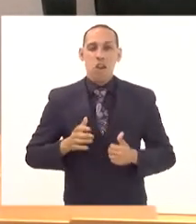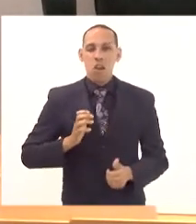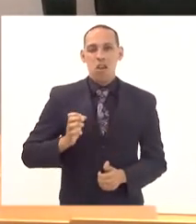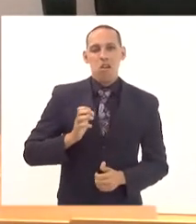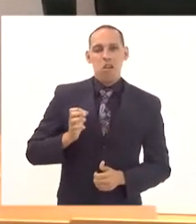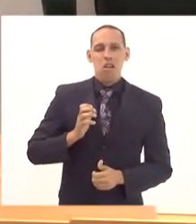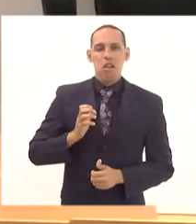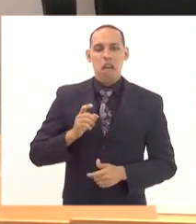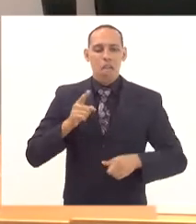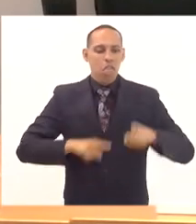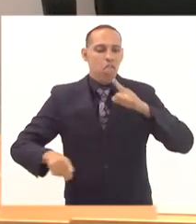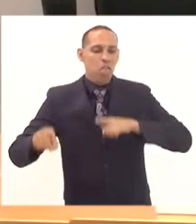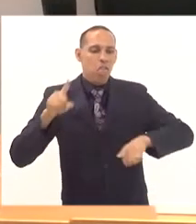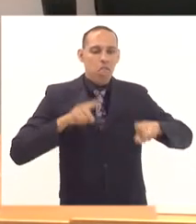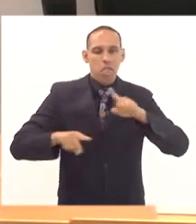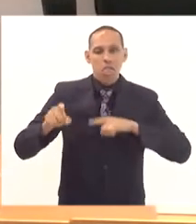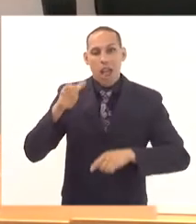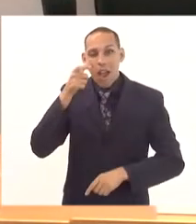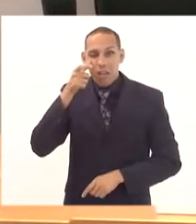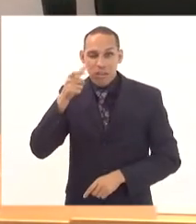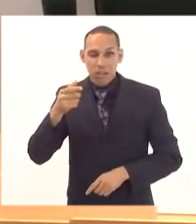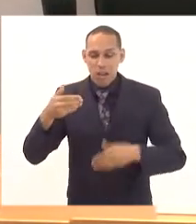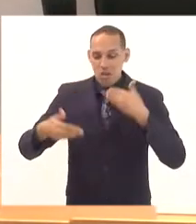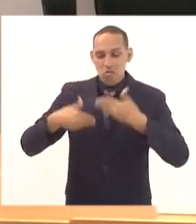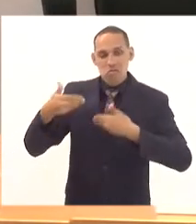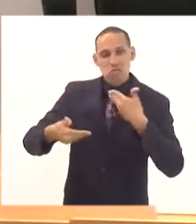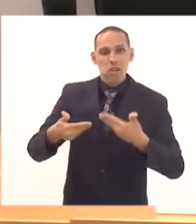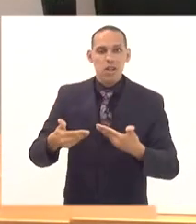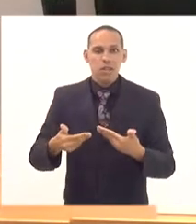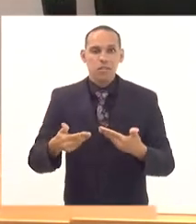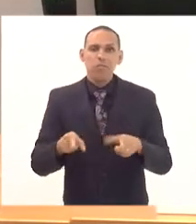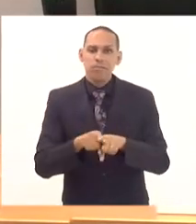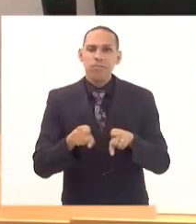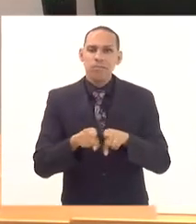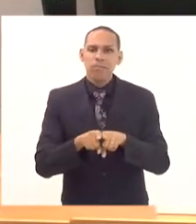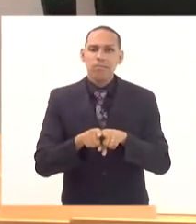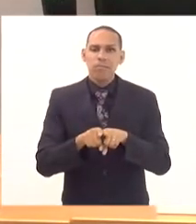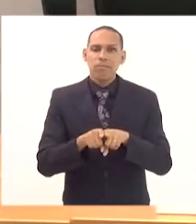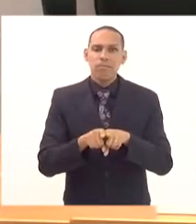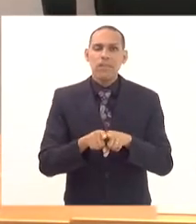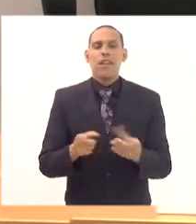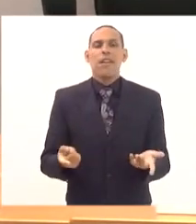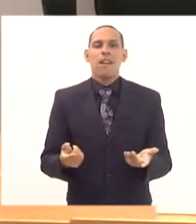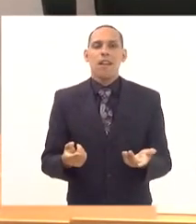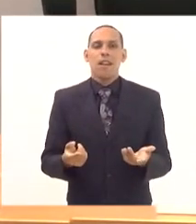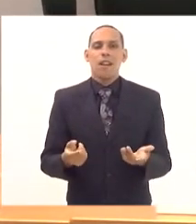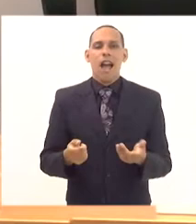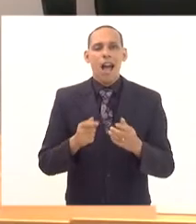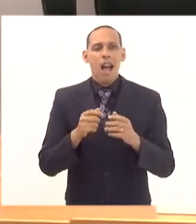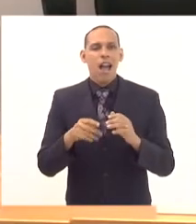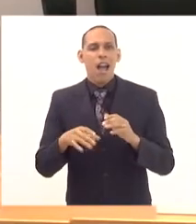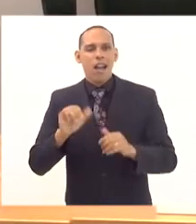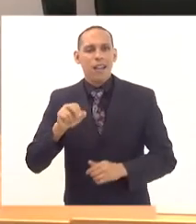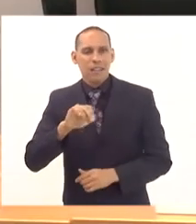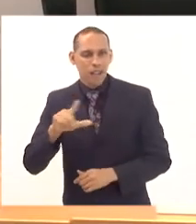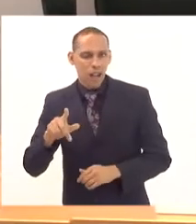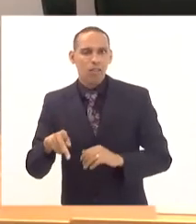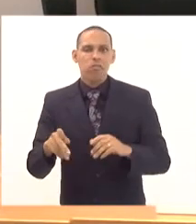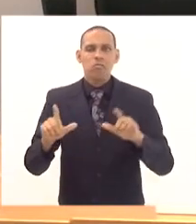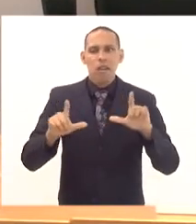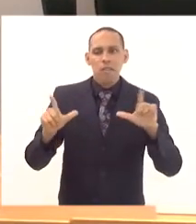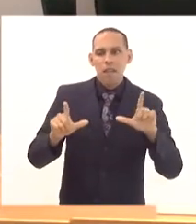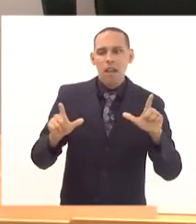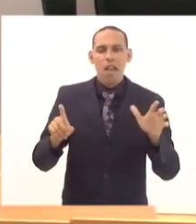por descendentes dessa Elite para atender os seus interesses também era esperado que os canais geridos pela estatal na televisão na rádio na internet